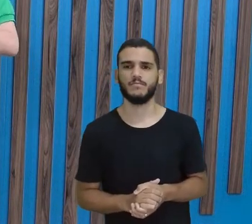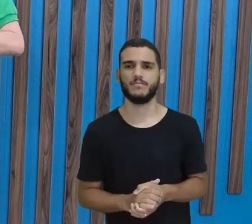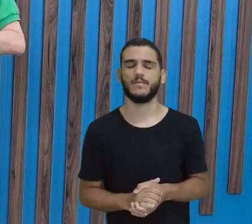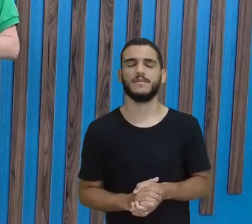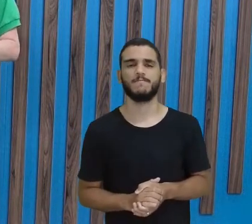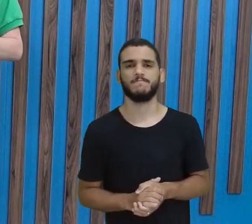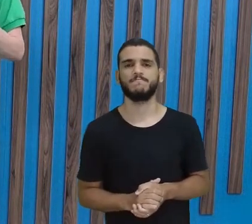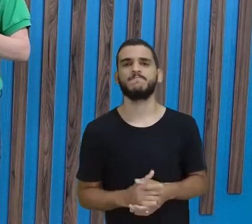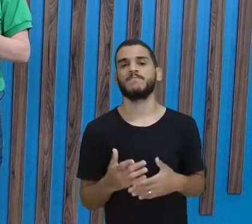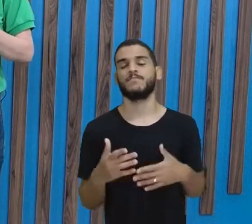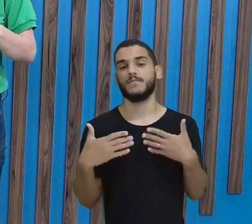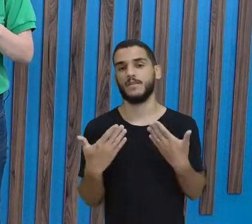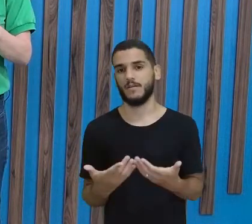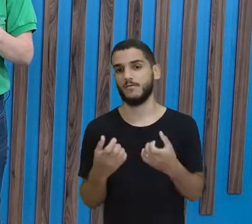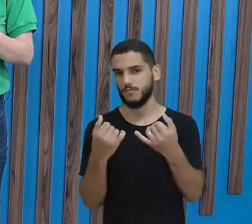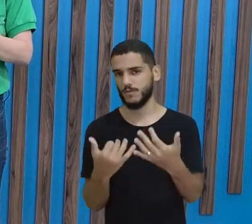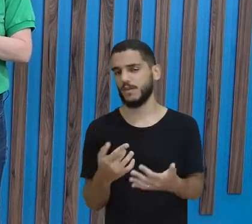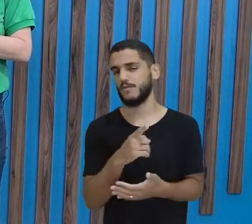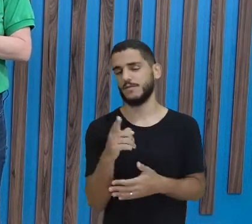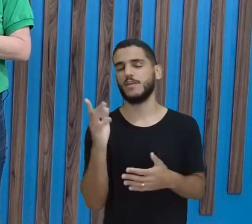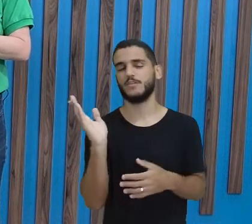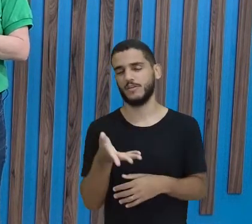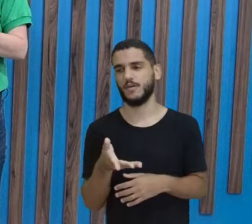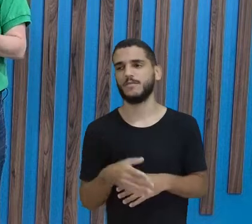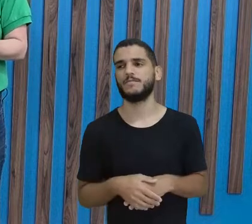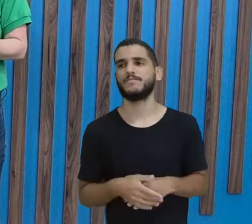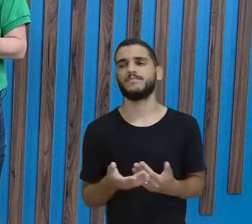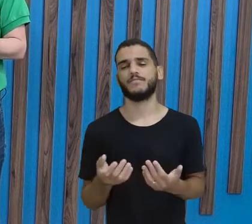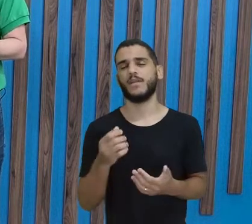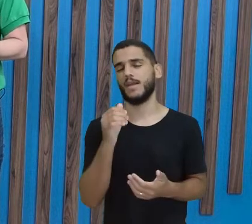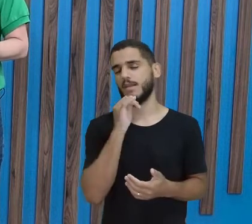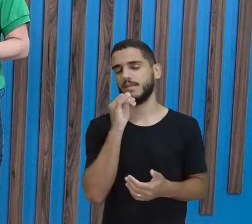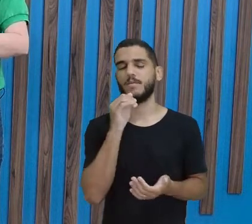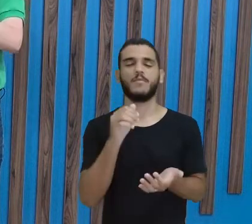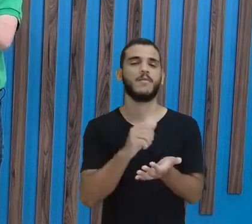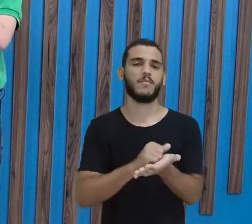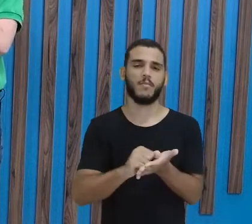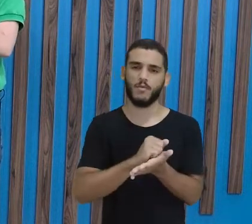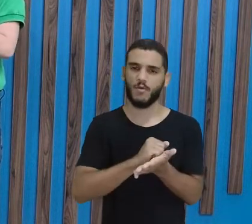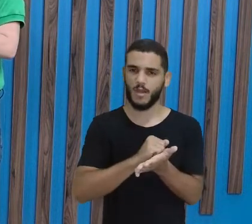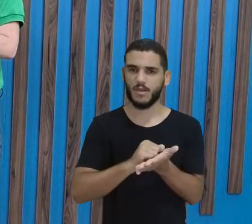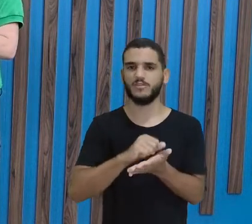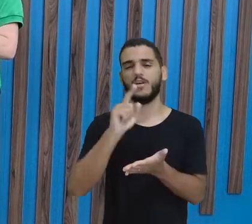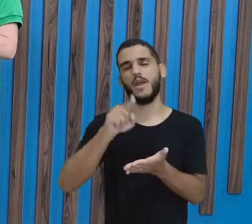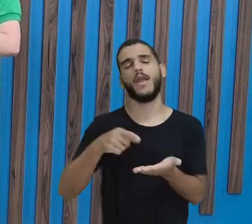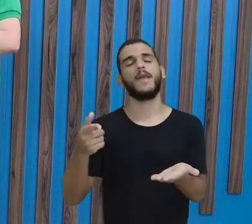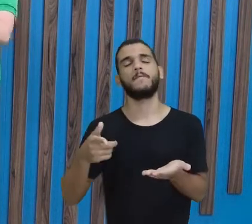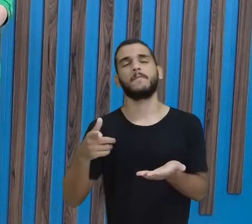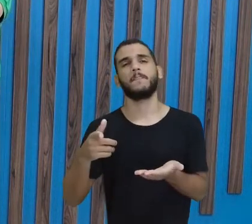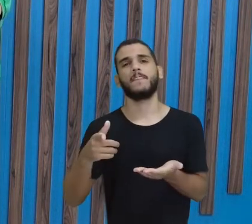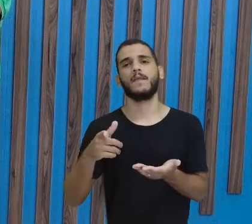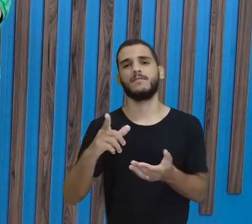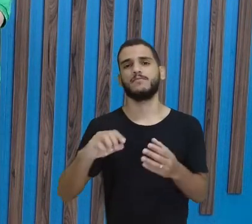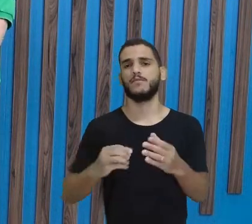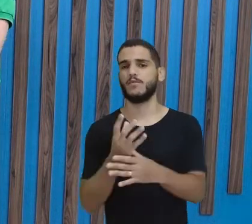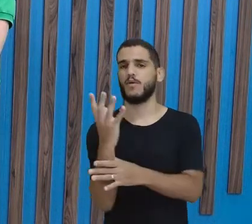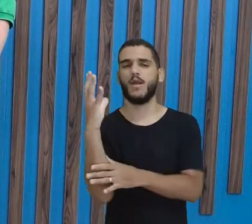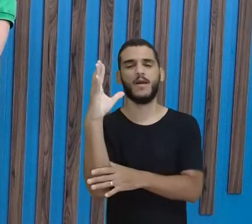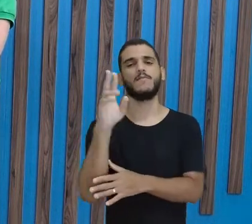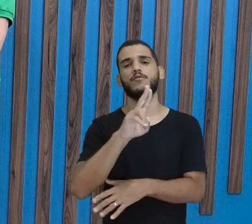olha, sobre a área rural. Então aí nós temos a agricultura, certo? Nós também temos a criação de animais,